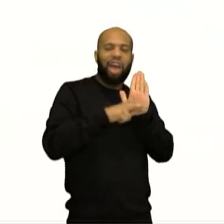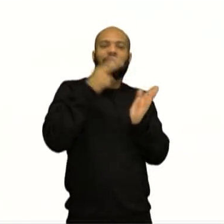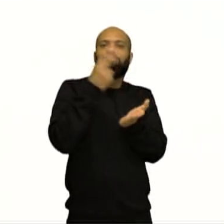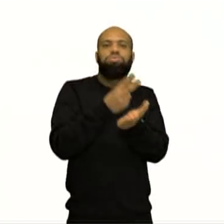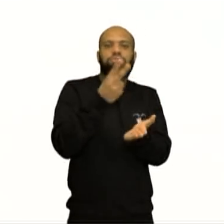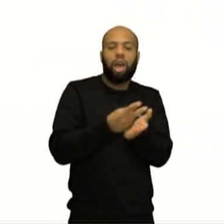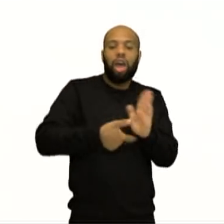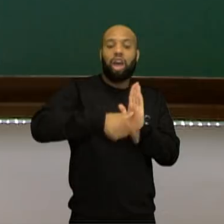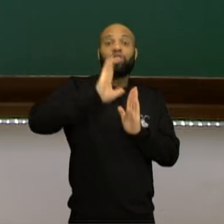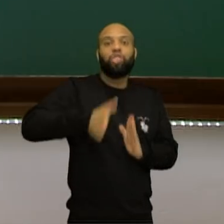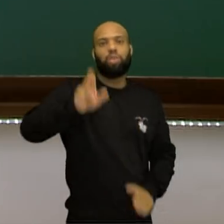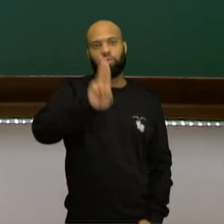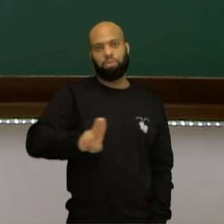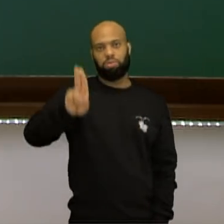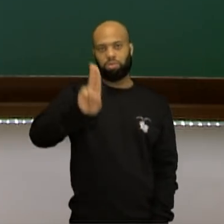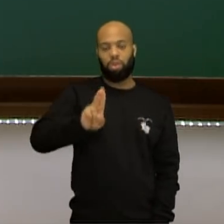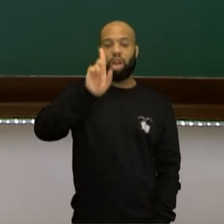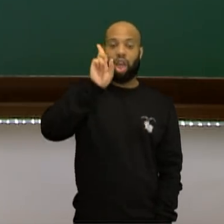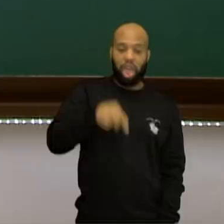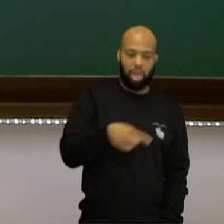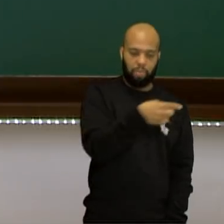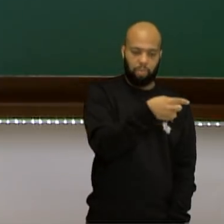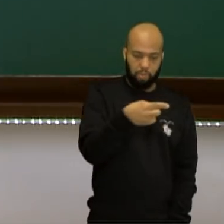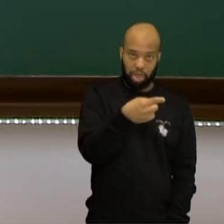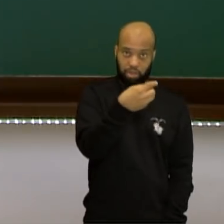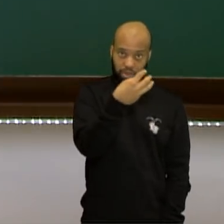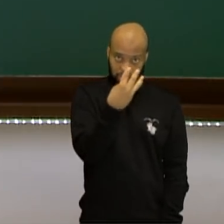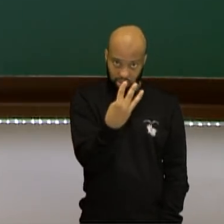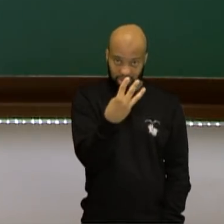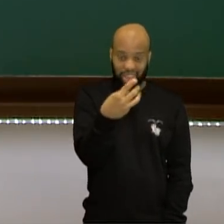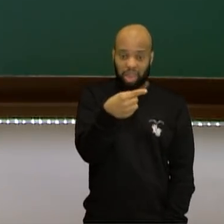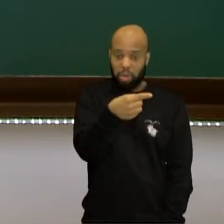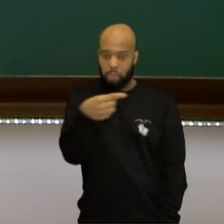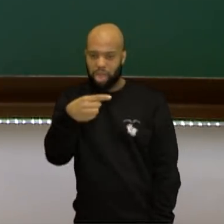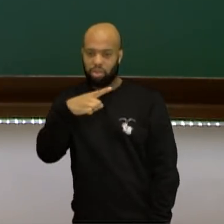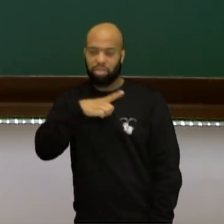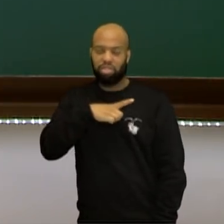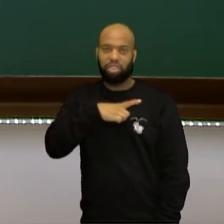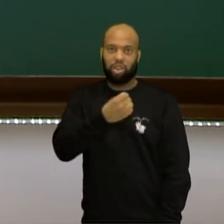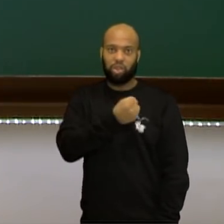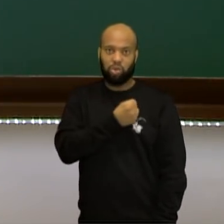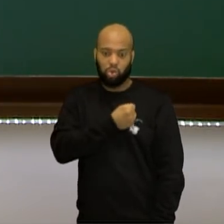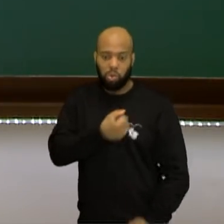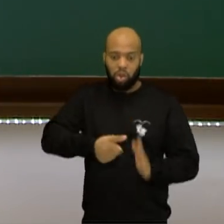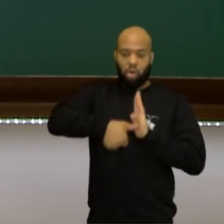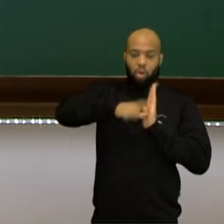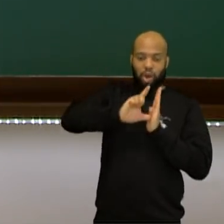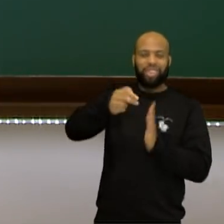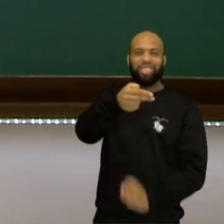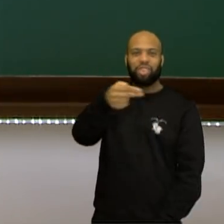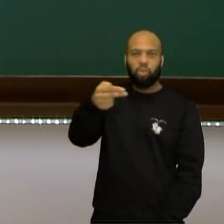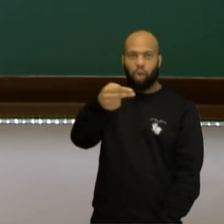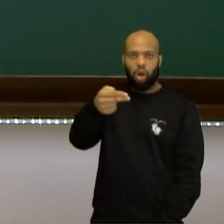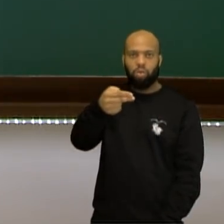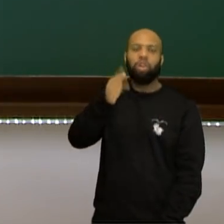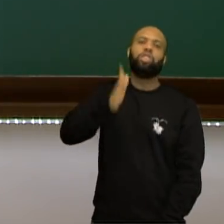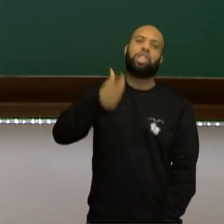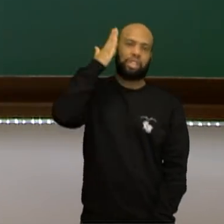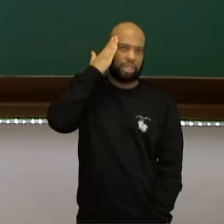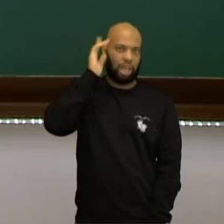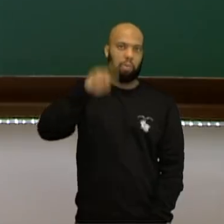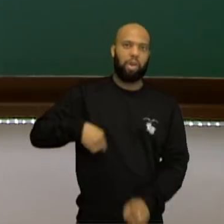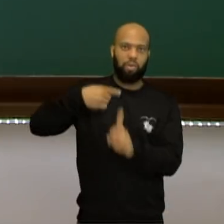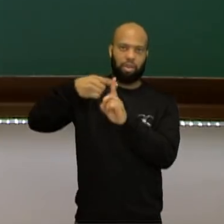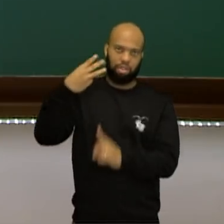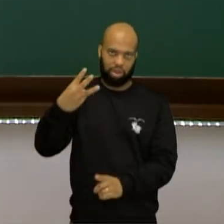nos anteriores, seria menos 3, menos o número que está aqui, que a gente acabou de verificar que é o mais 3.